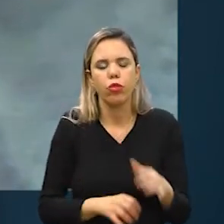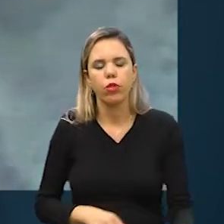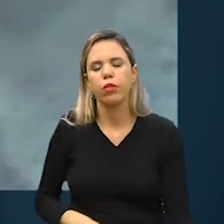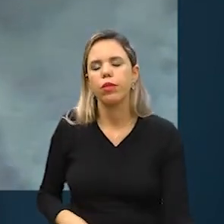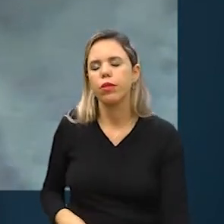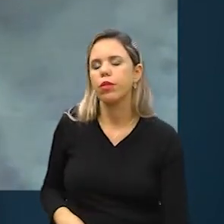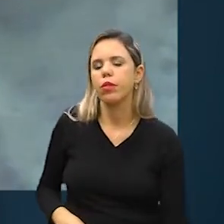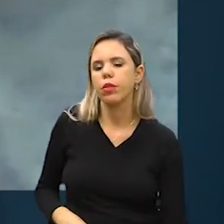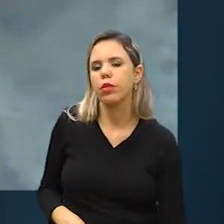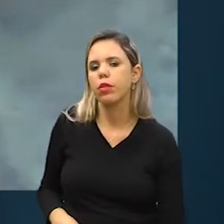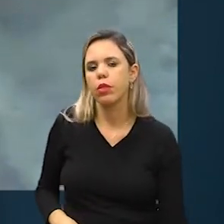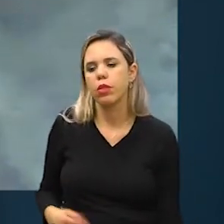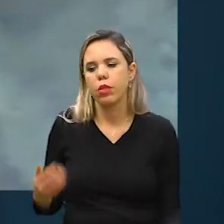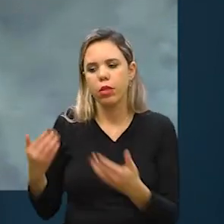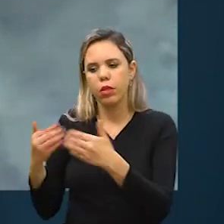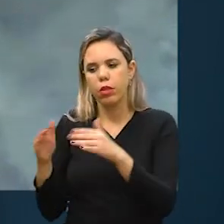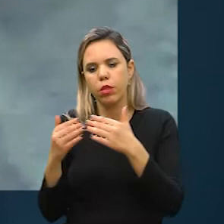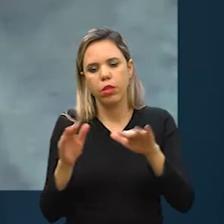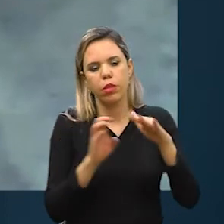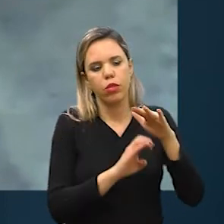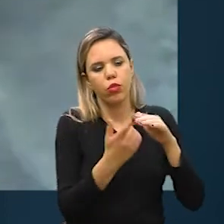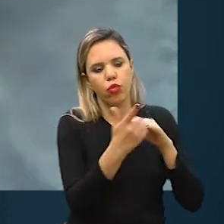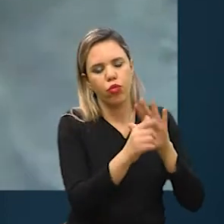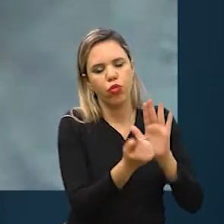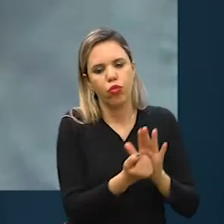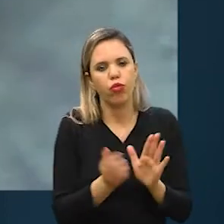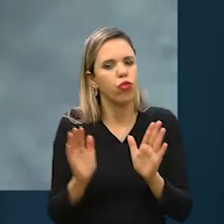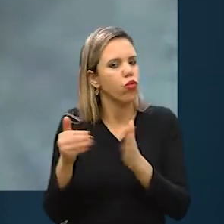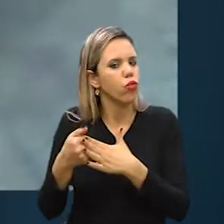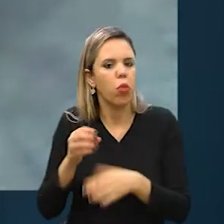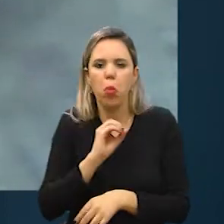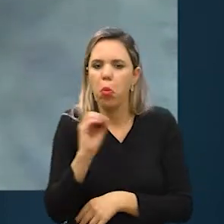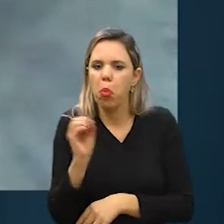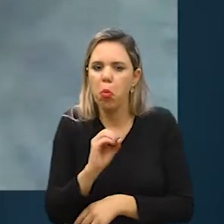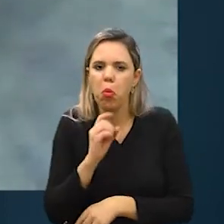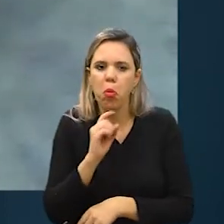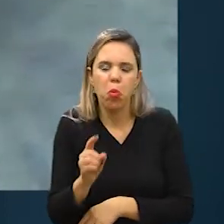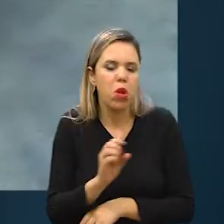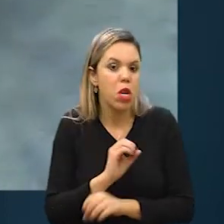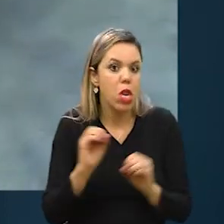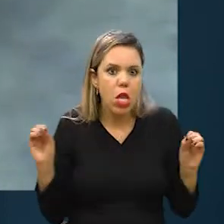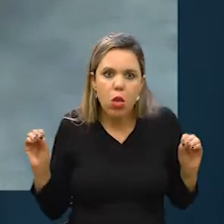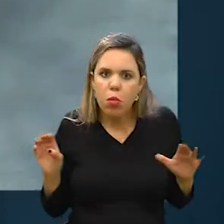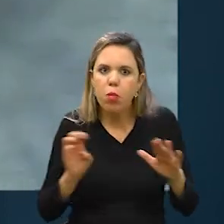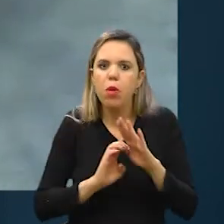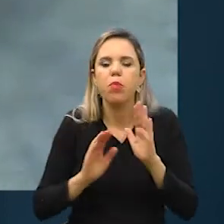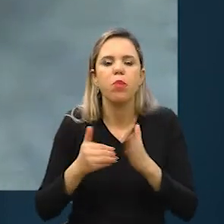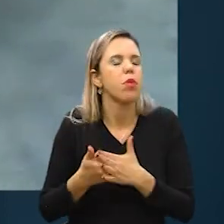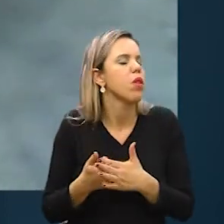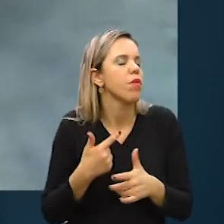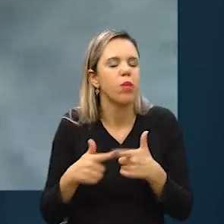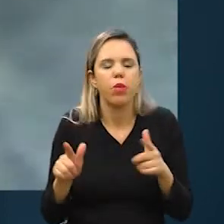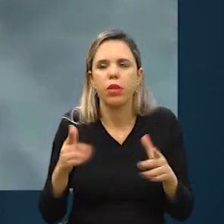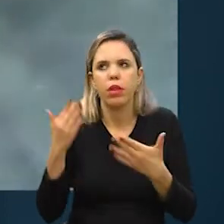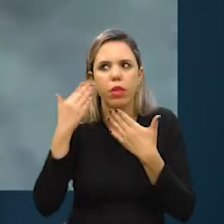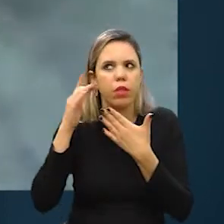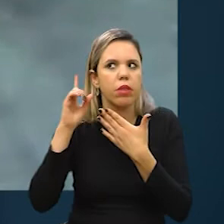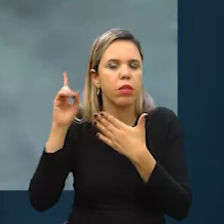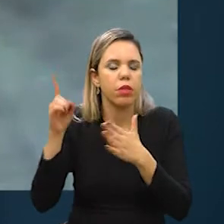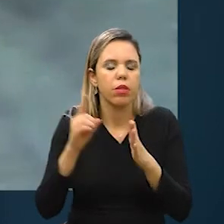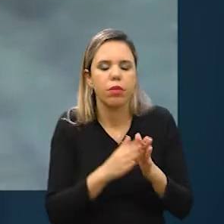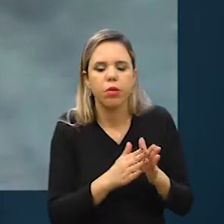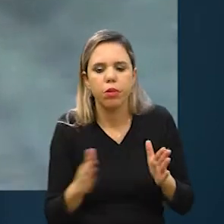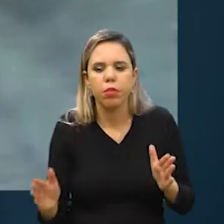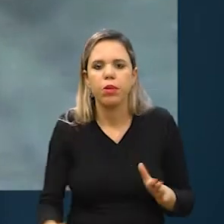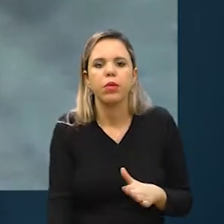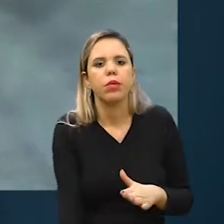As franquias que estavam inauguradas não fechou nenhuma. Nenhuma quebrou, graças a Deus,